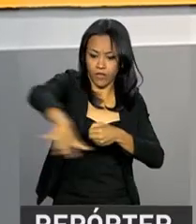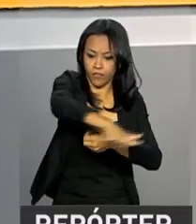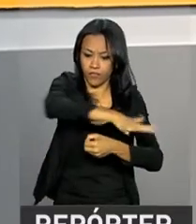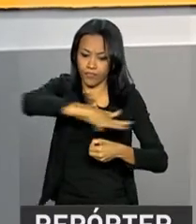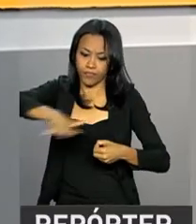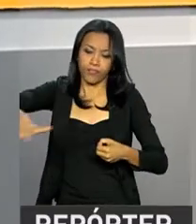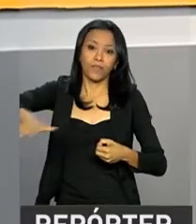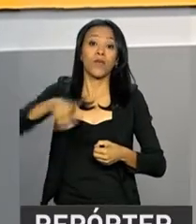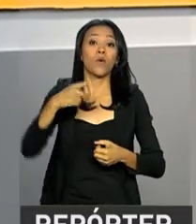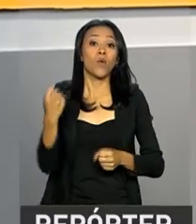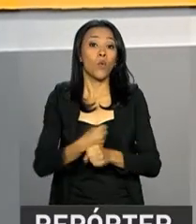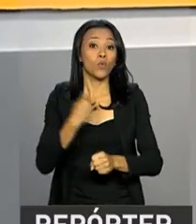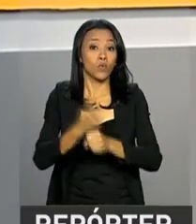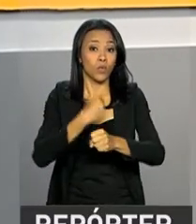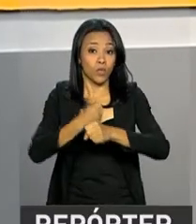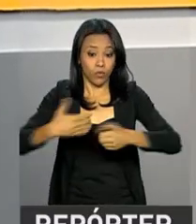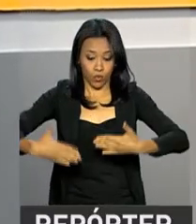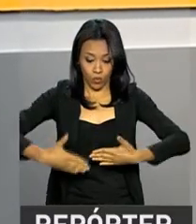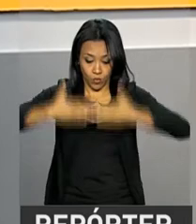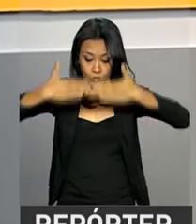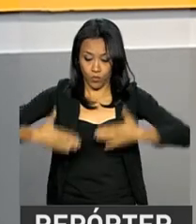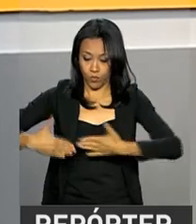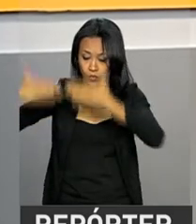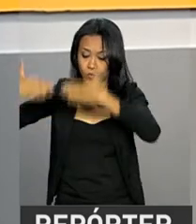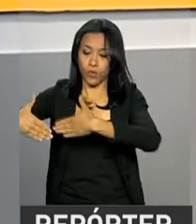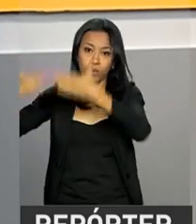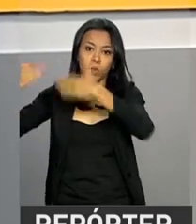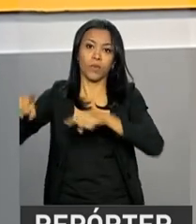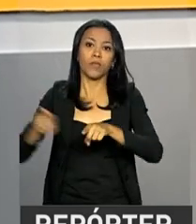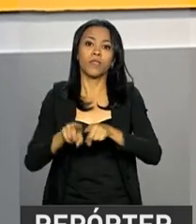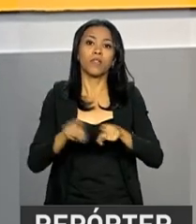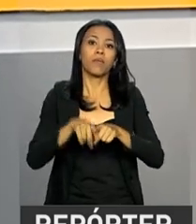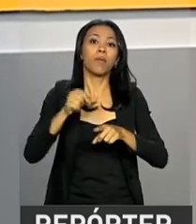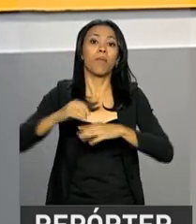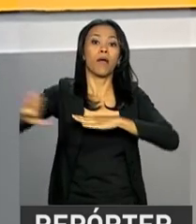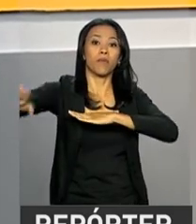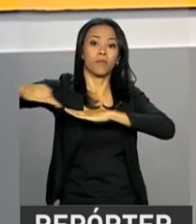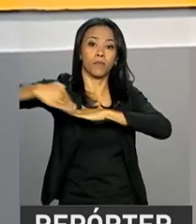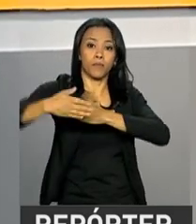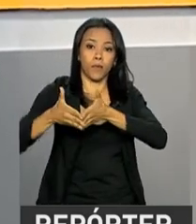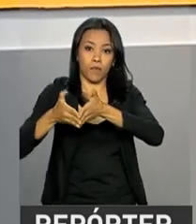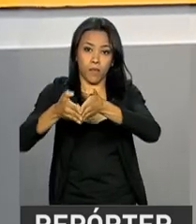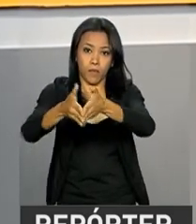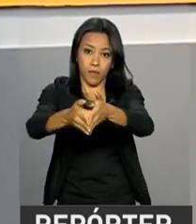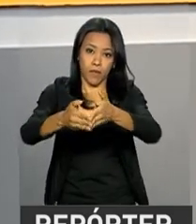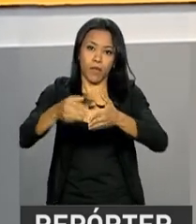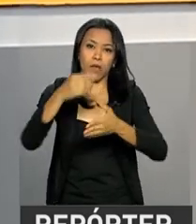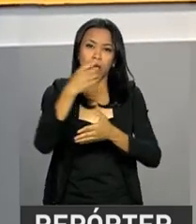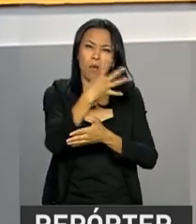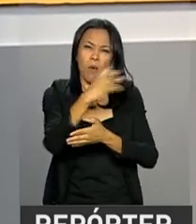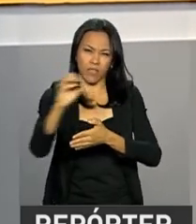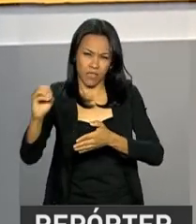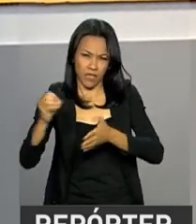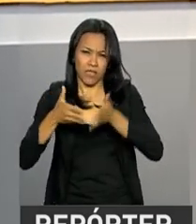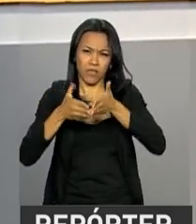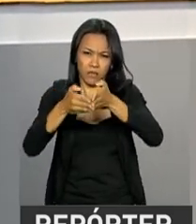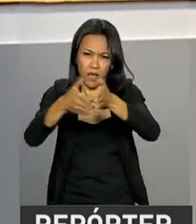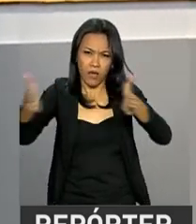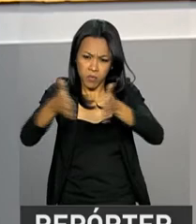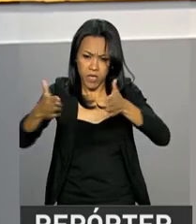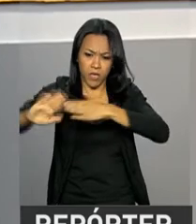prevista a construção de um muro de contenção e píeres com capacidade para receber cerca de 400 embarcações pequenas